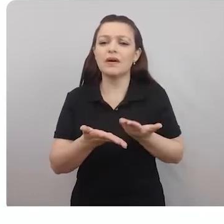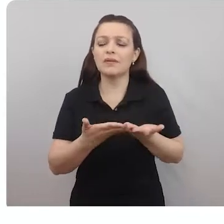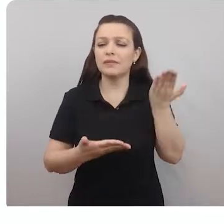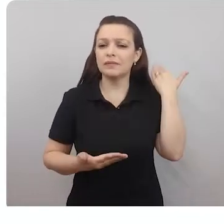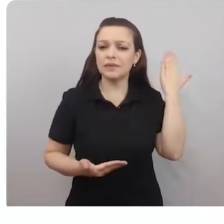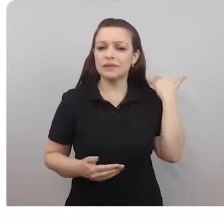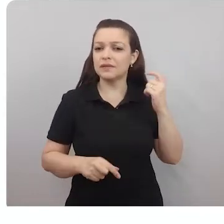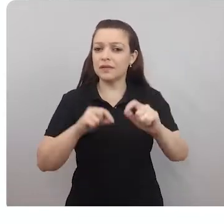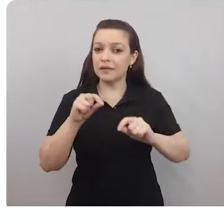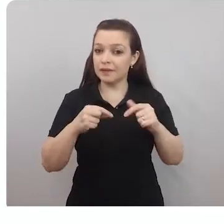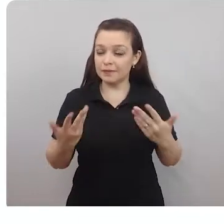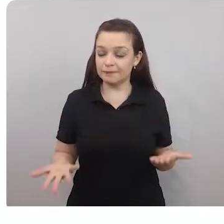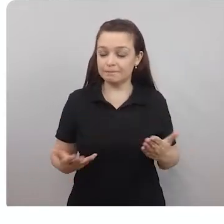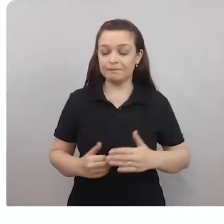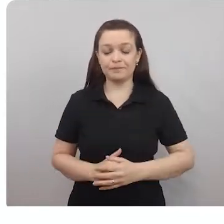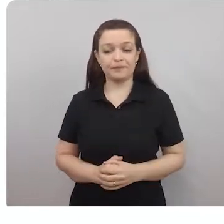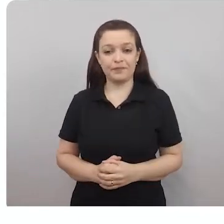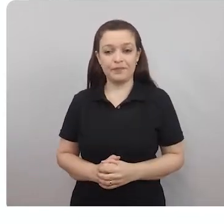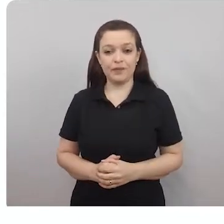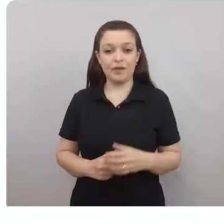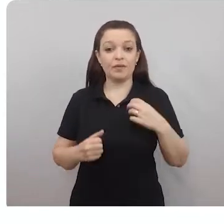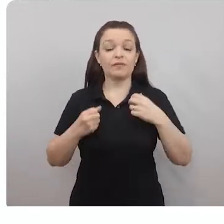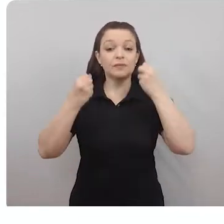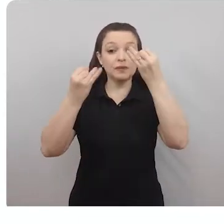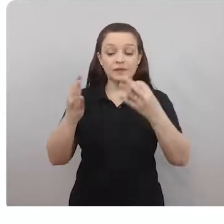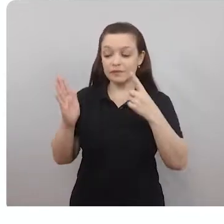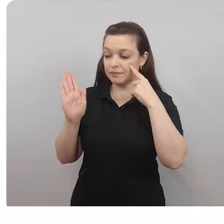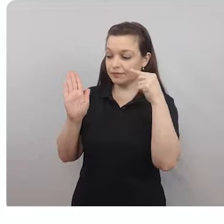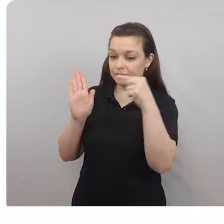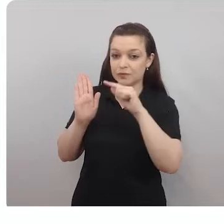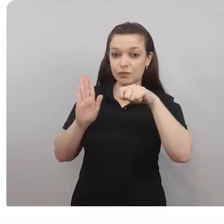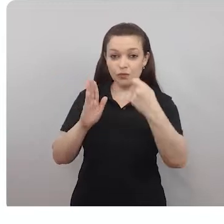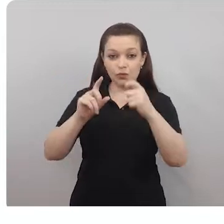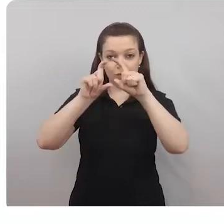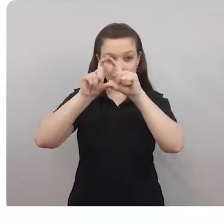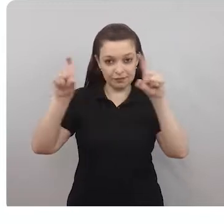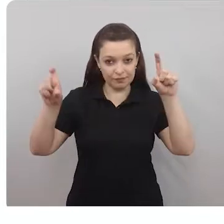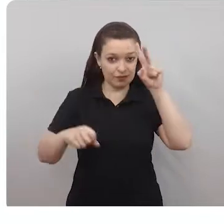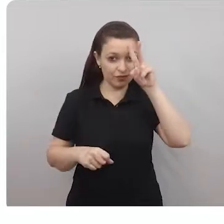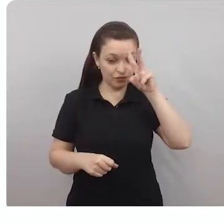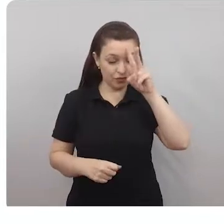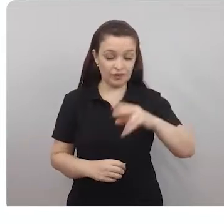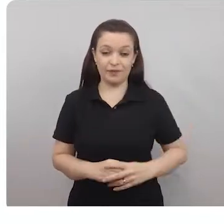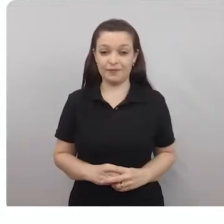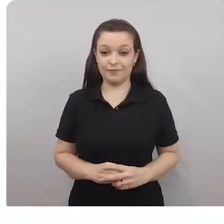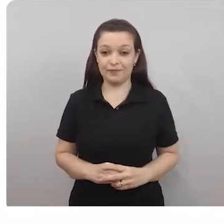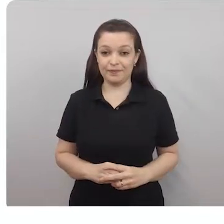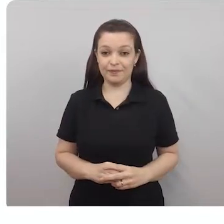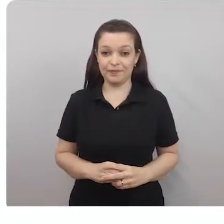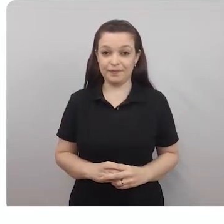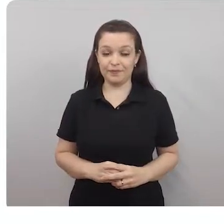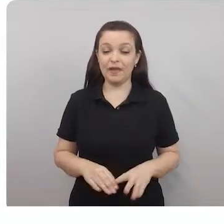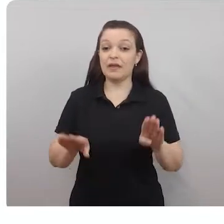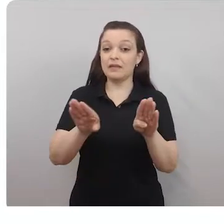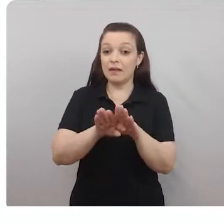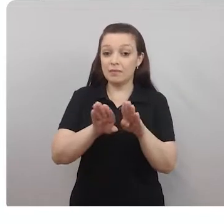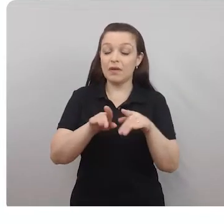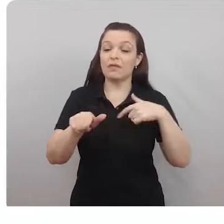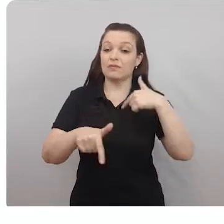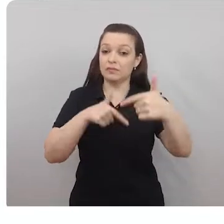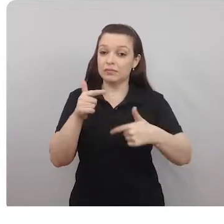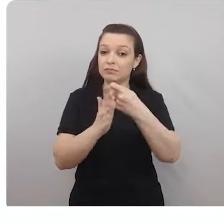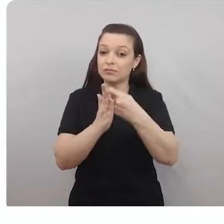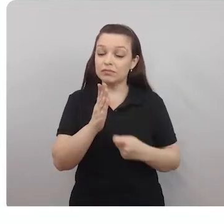anterior? Vamos falar sobre tirinhas novamente. Vamos trabalhar com as